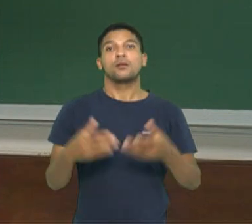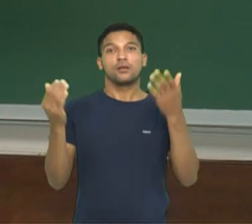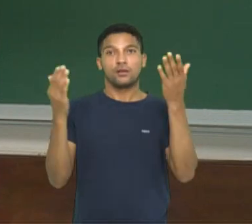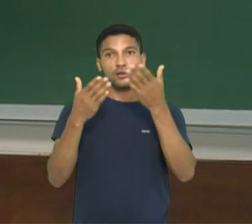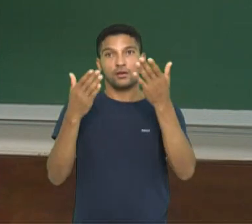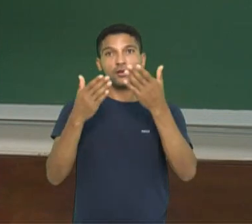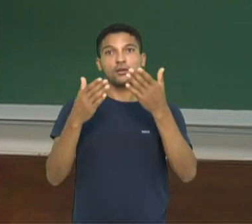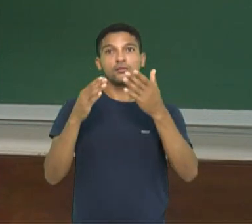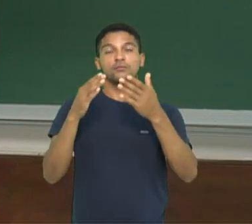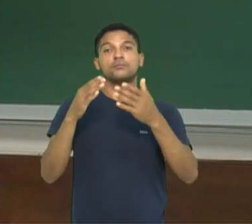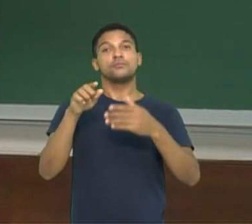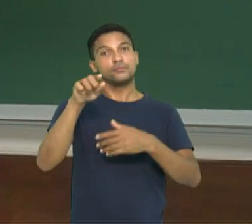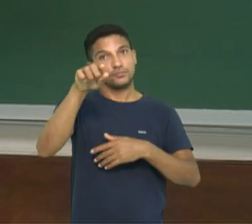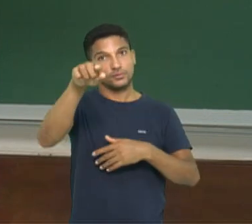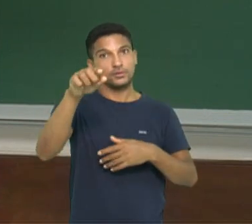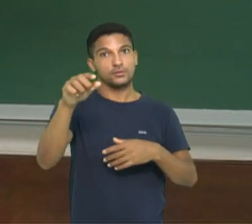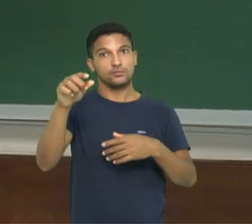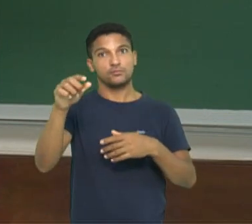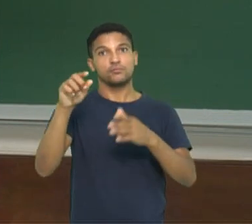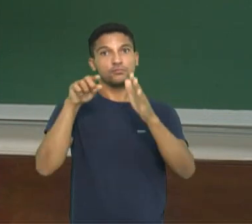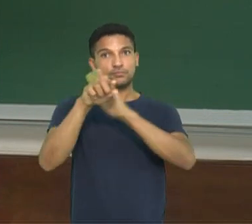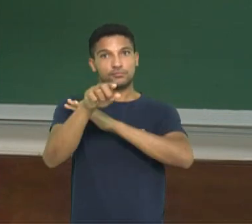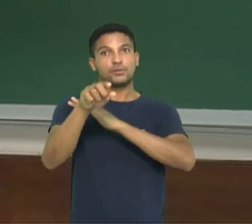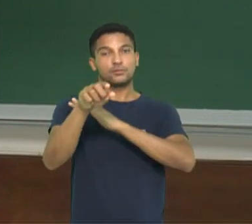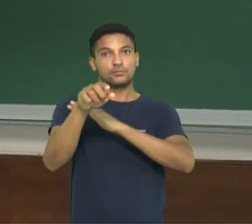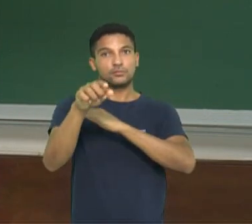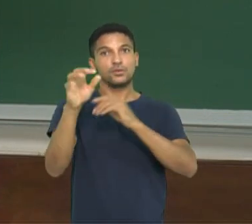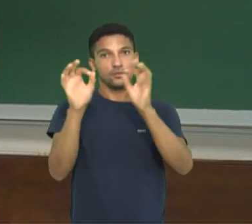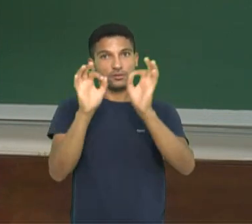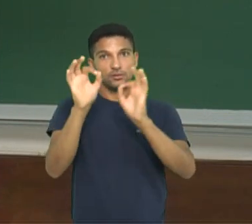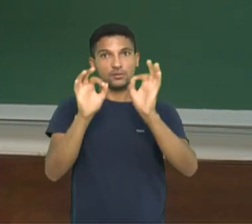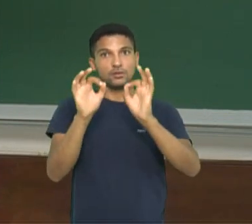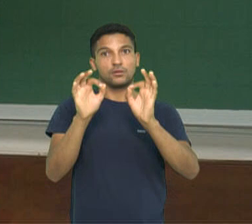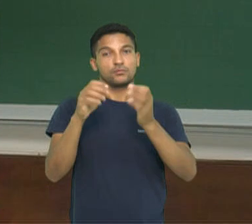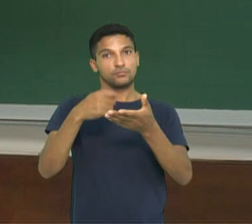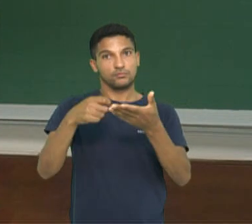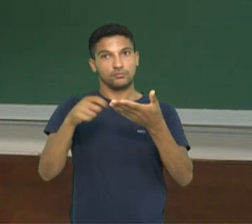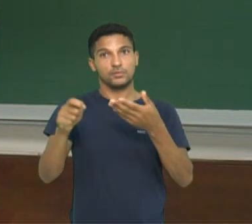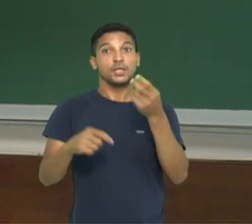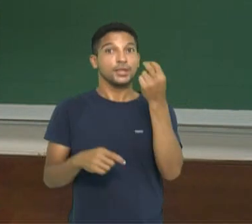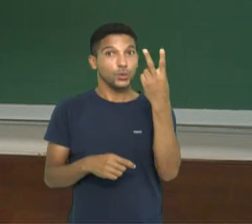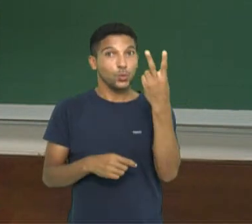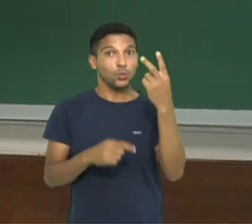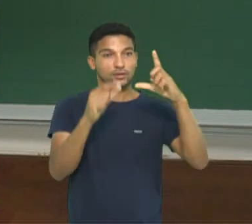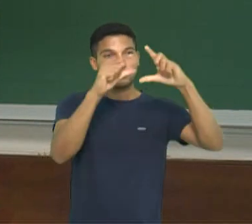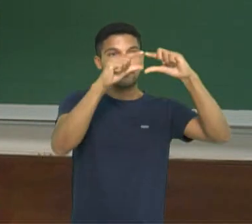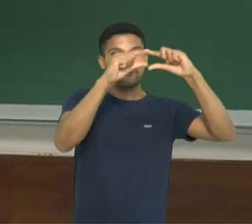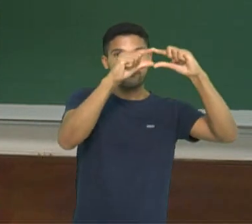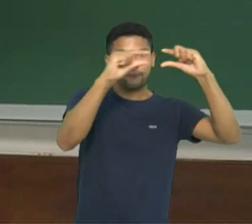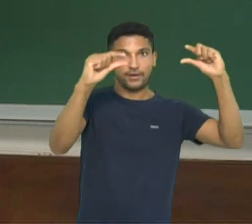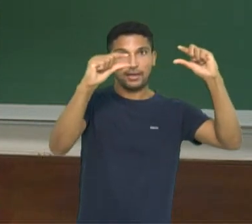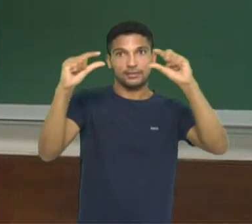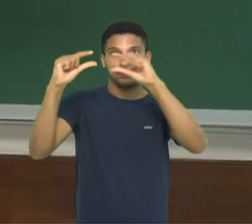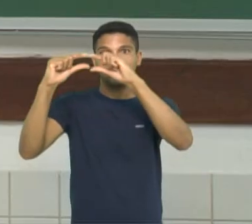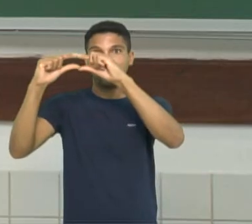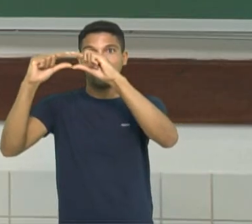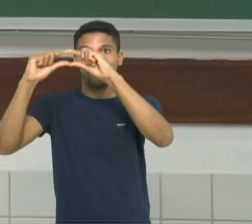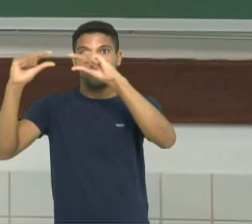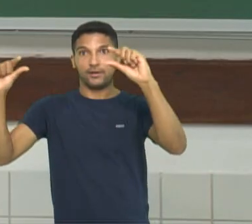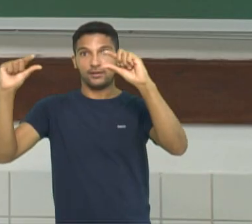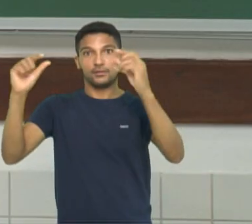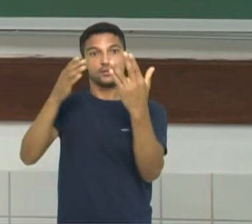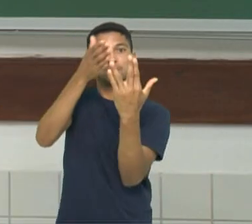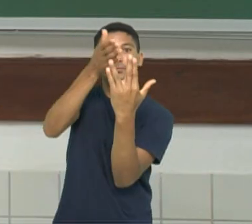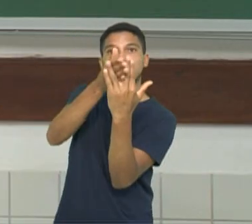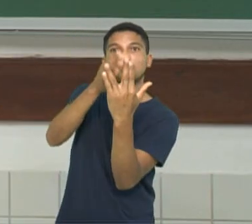para vocês agora elaborar pelo menos ali duas frases, né, contendo orações coordenadas assindéticas e